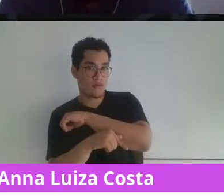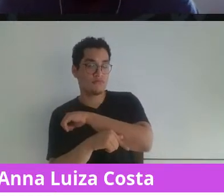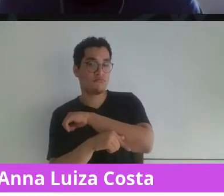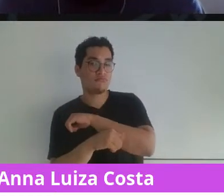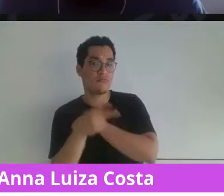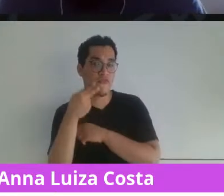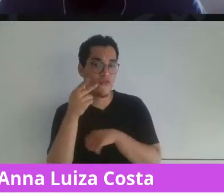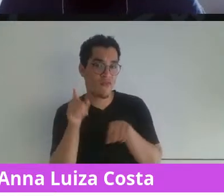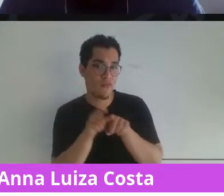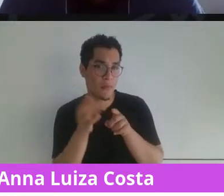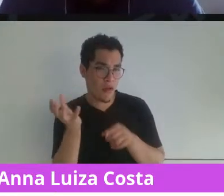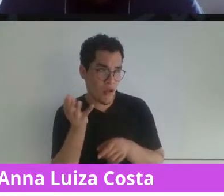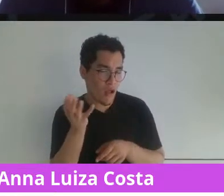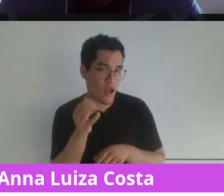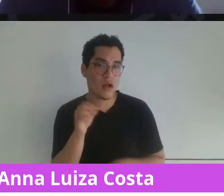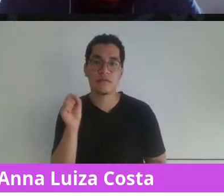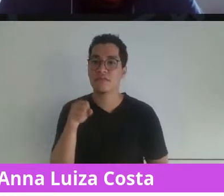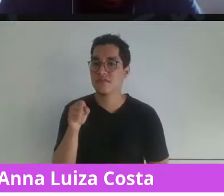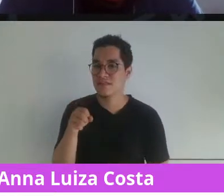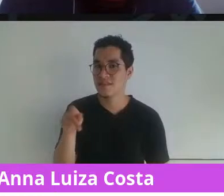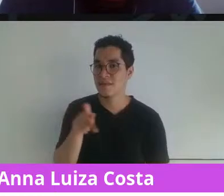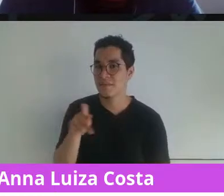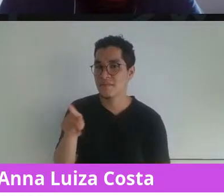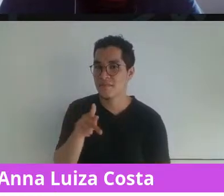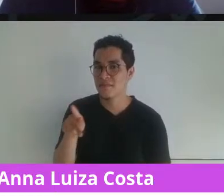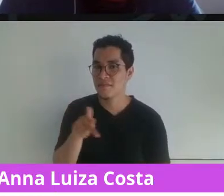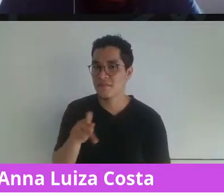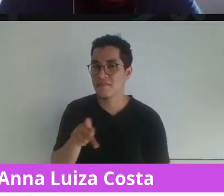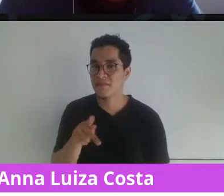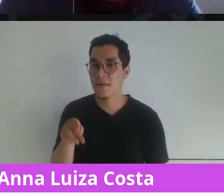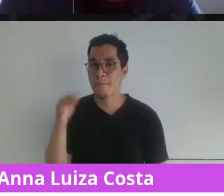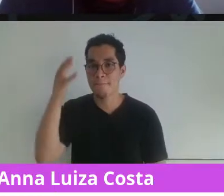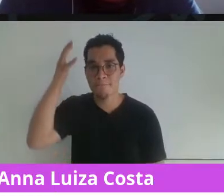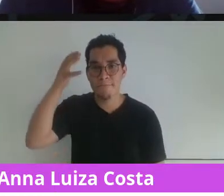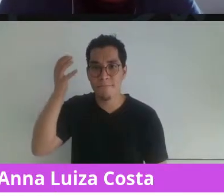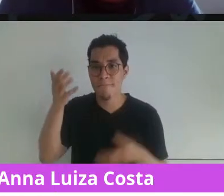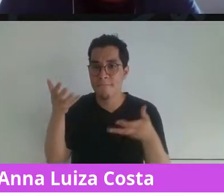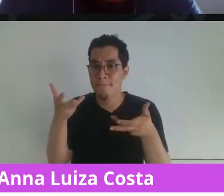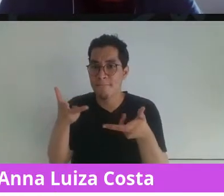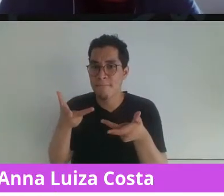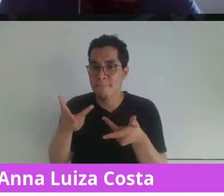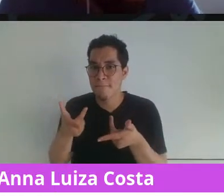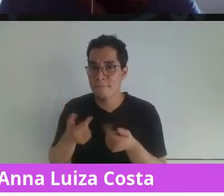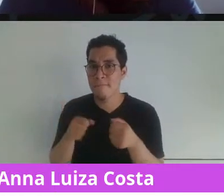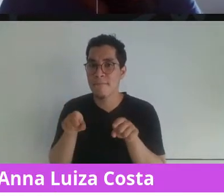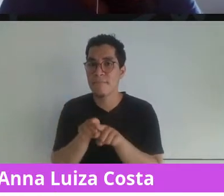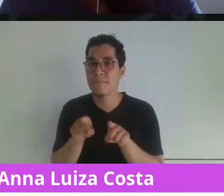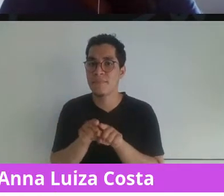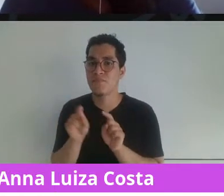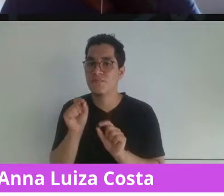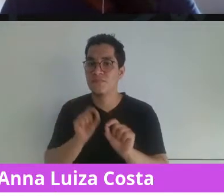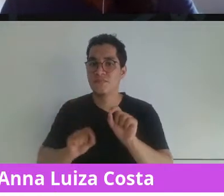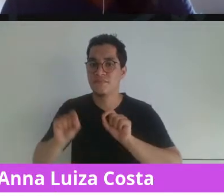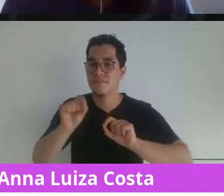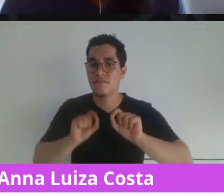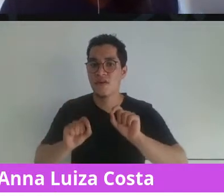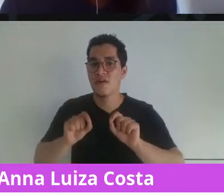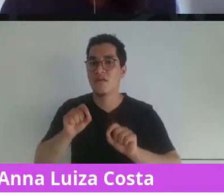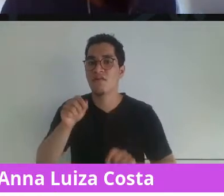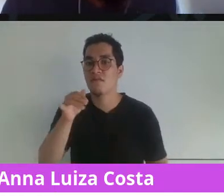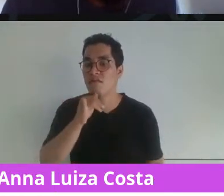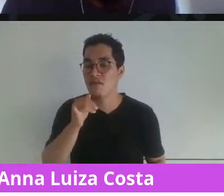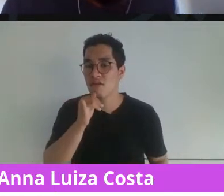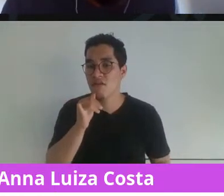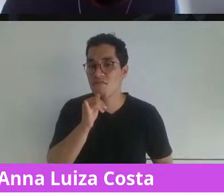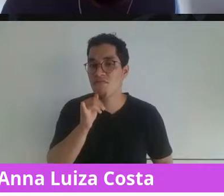Gostaria também de agradecer a professora, foi uma excelente palestra, professora, e que esses exemplos que a senhora mostrou,